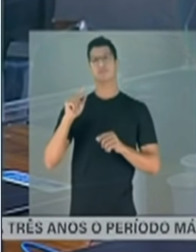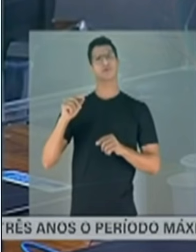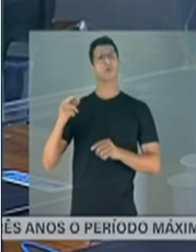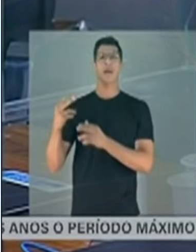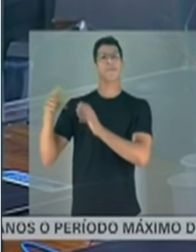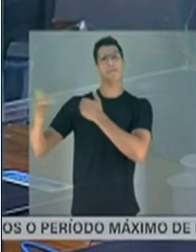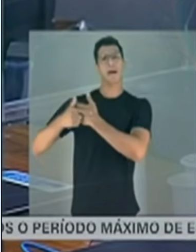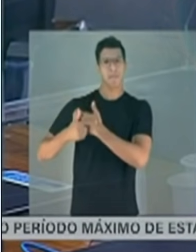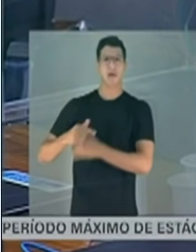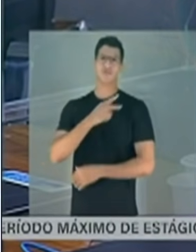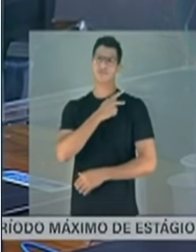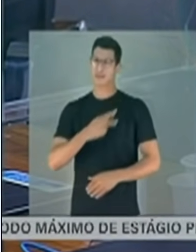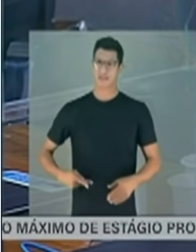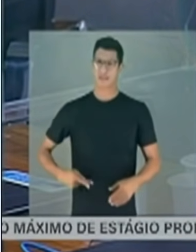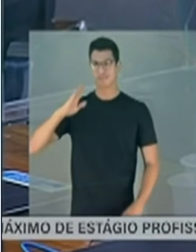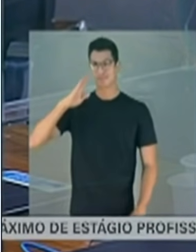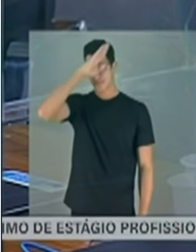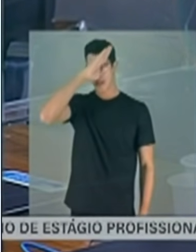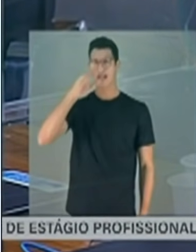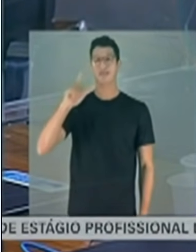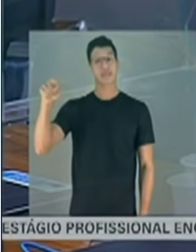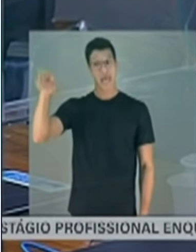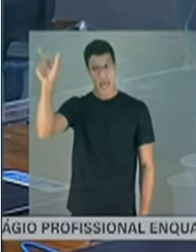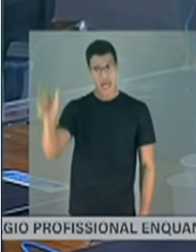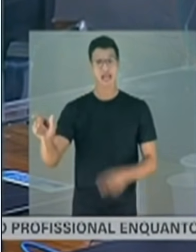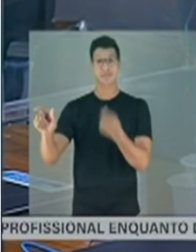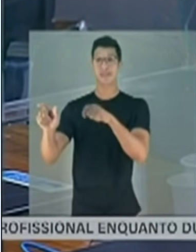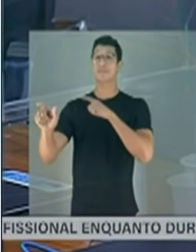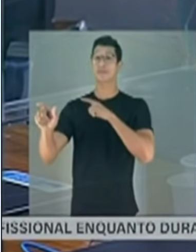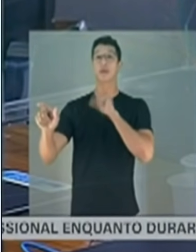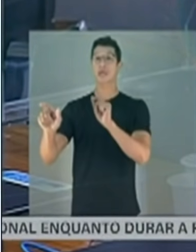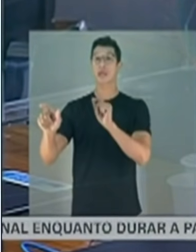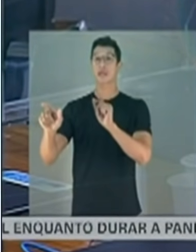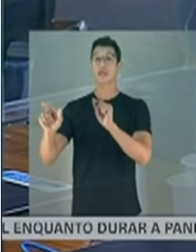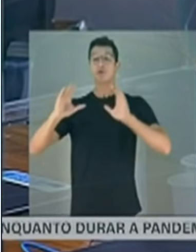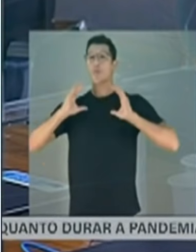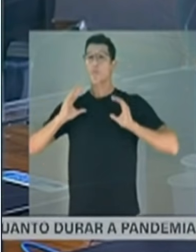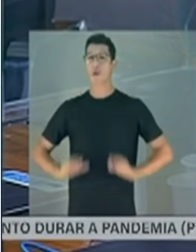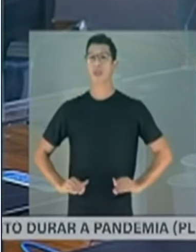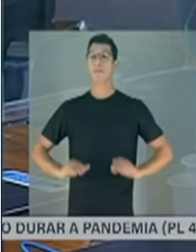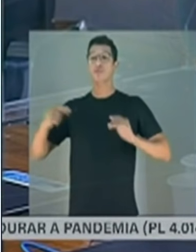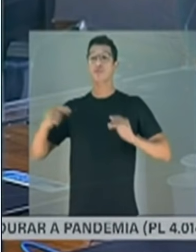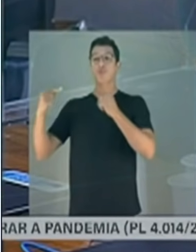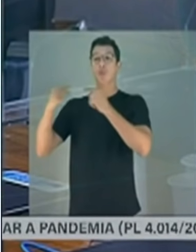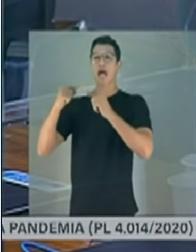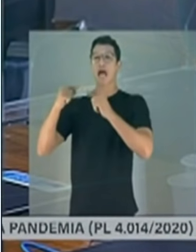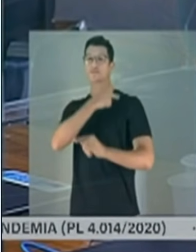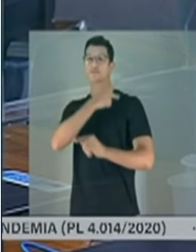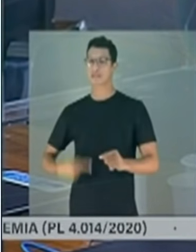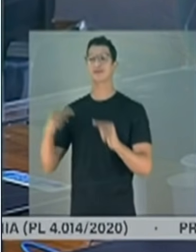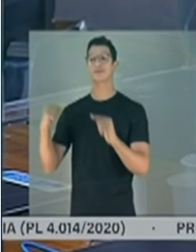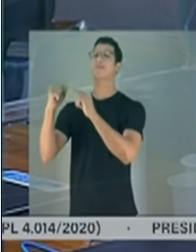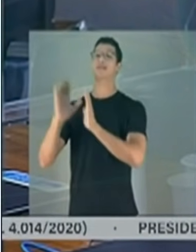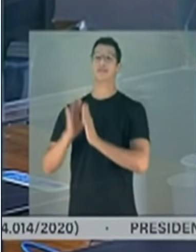da República, que deveria ter a devida compostura do cargo, que